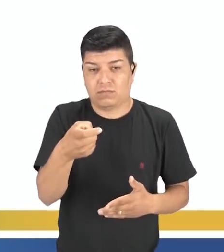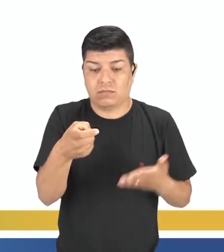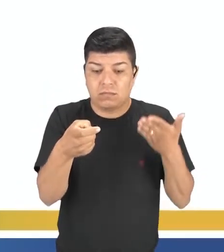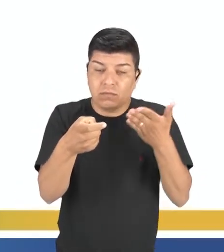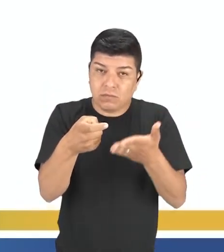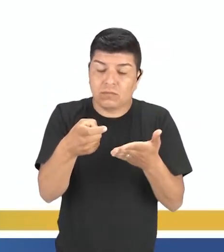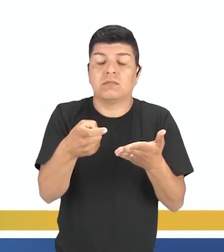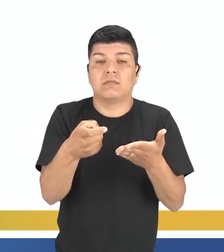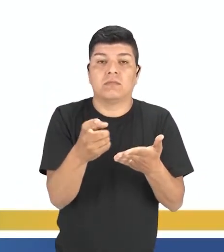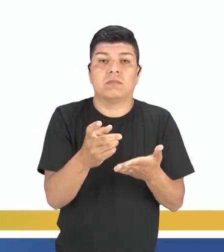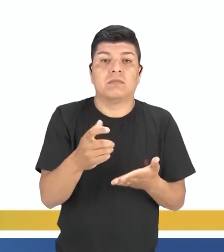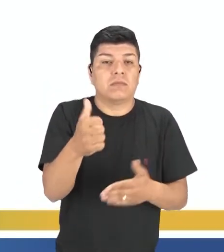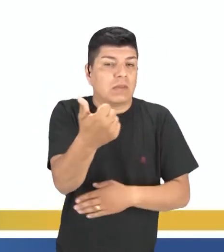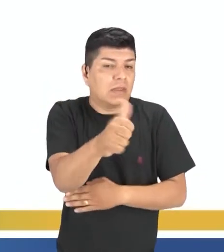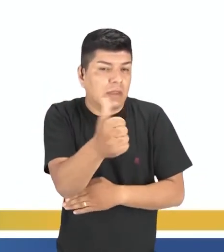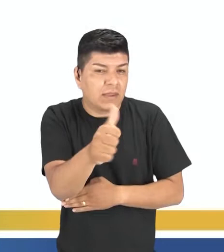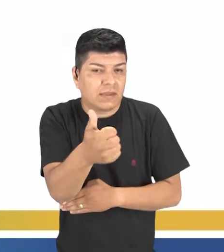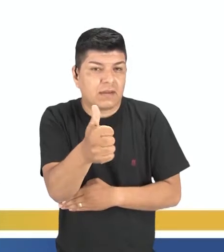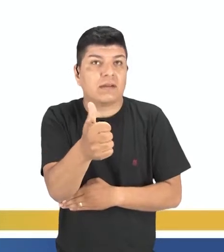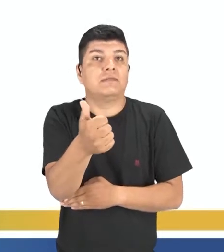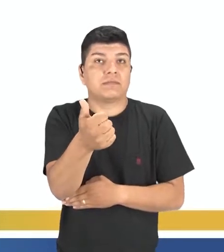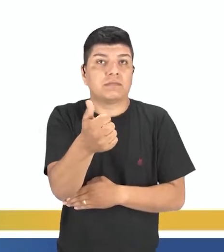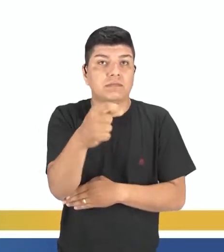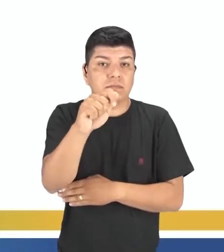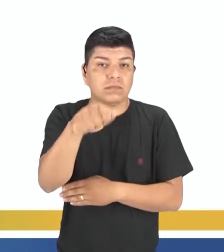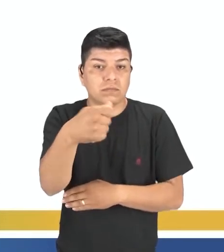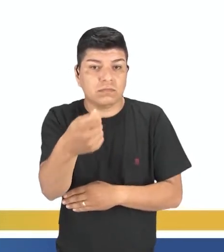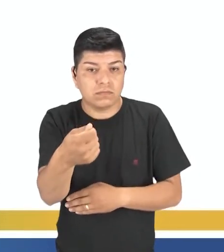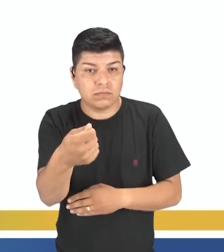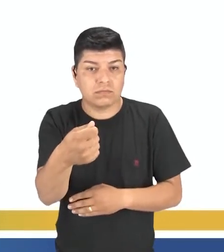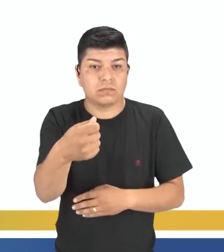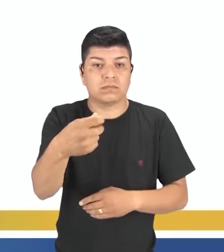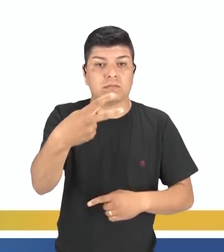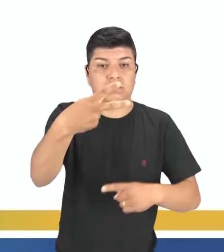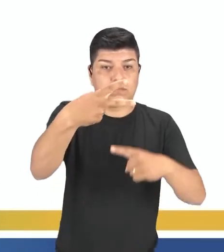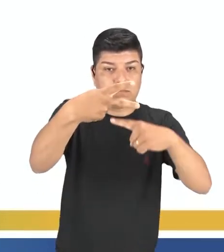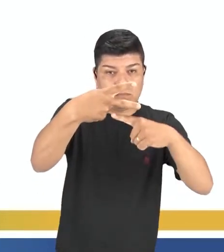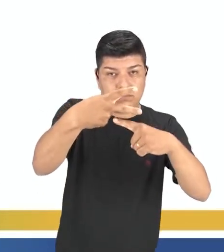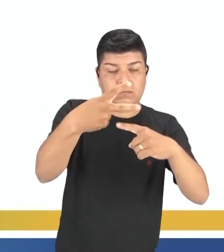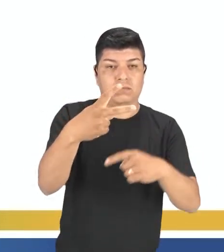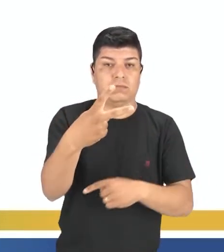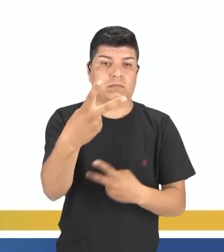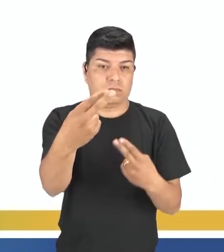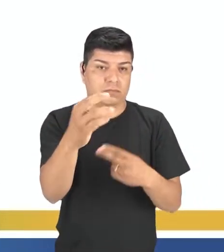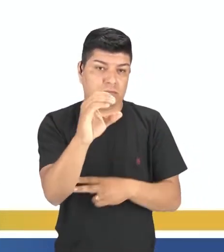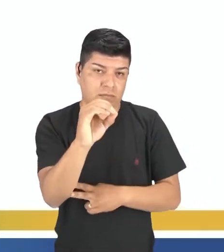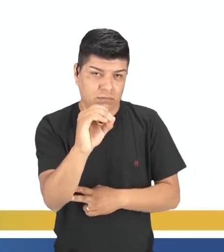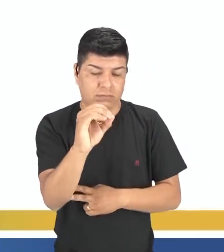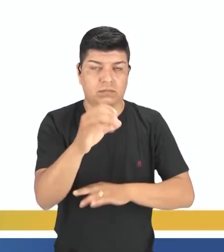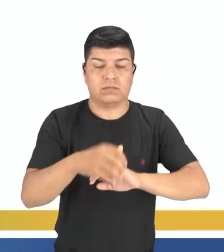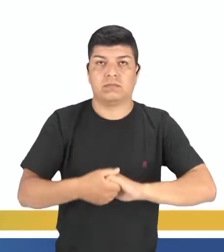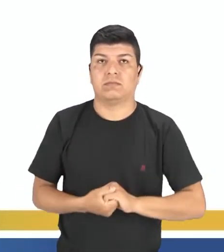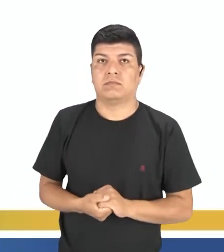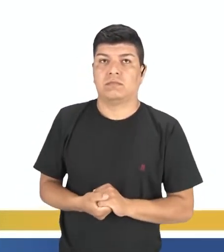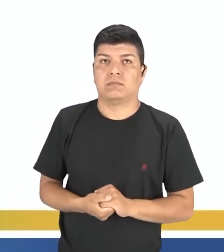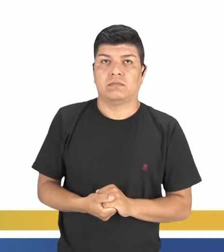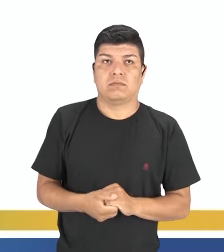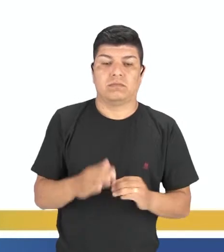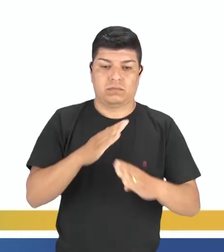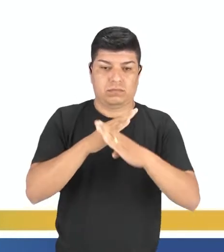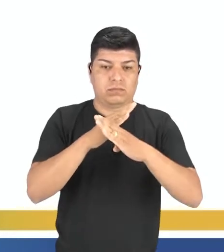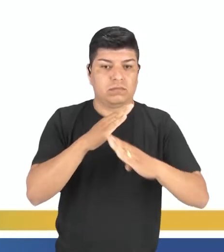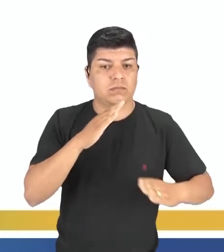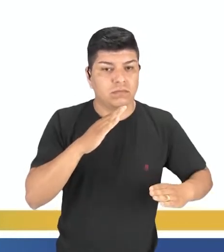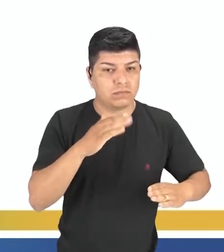o conjunto solução mediante ao sinal de maior ou igual que zero. Bem, da inequação de